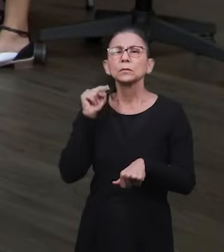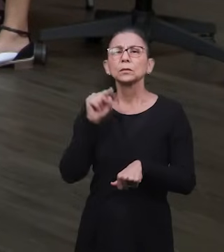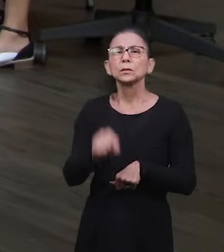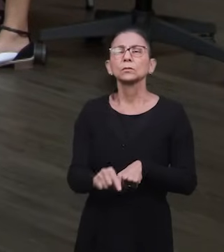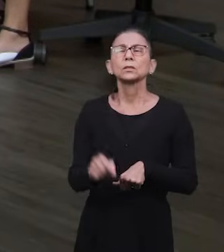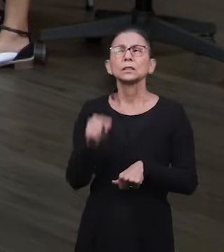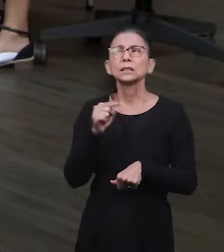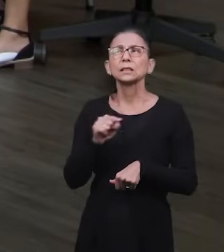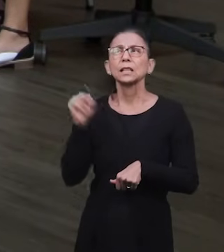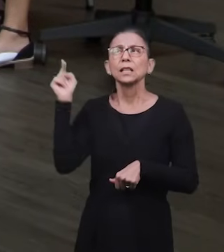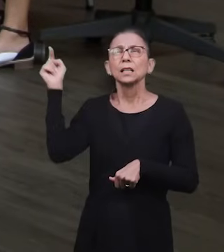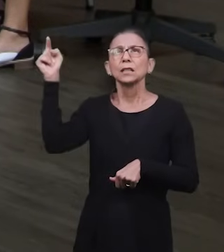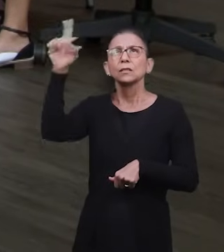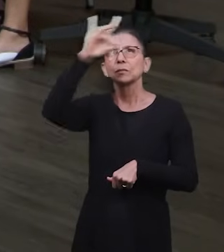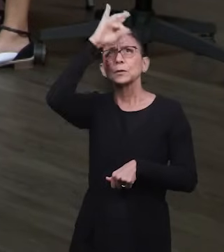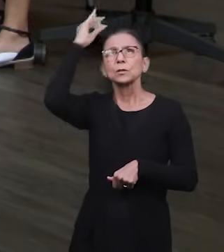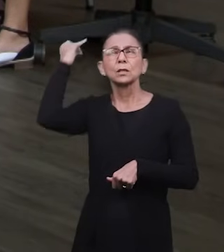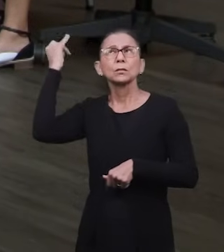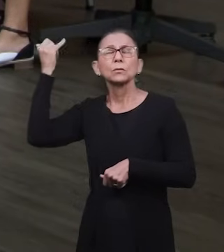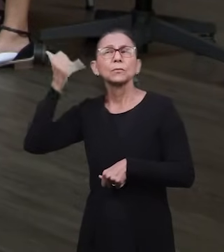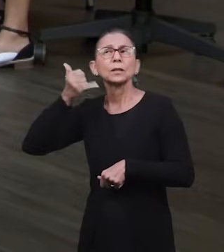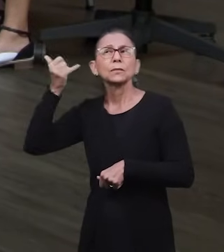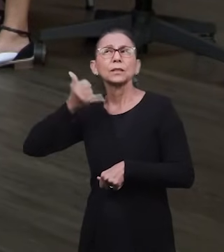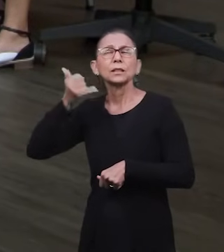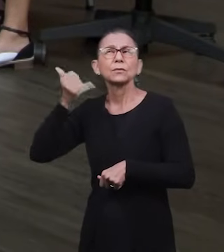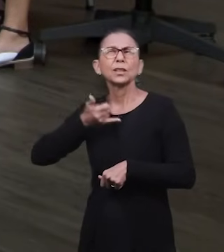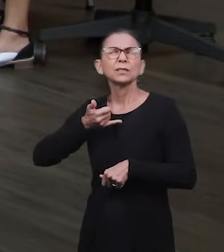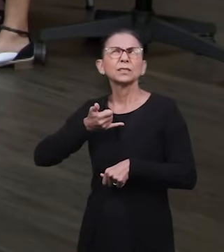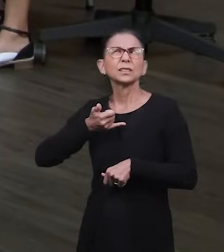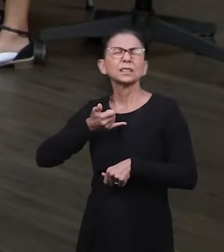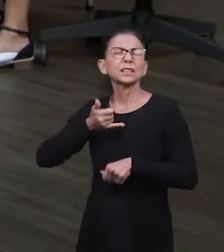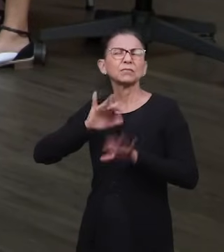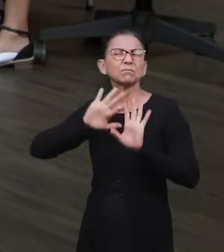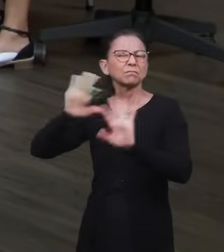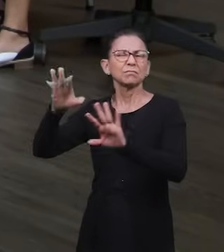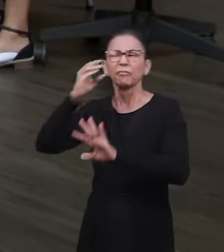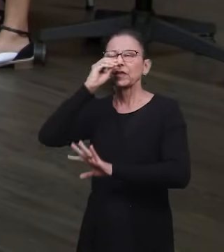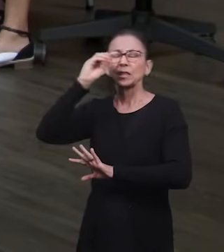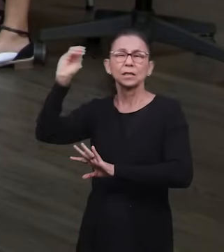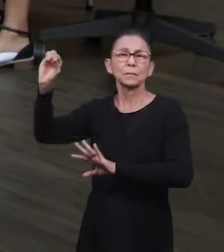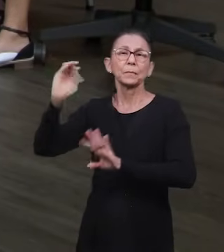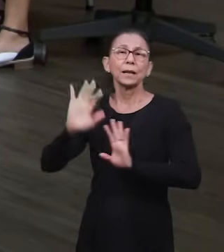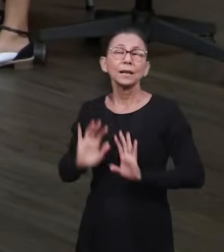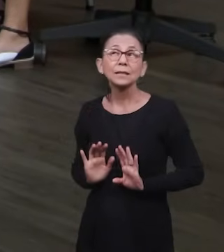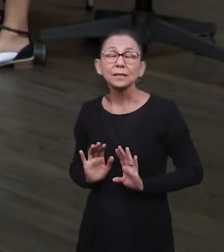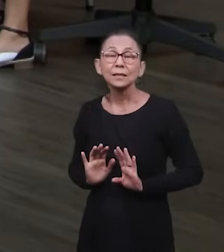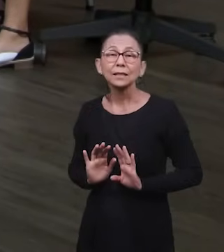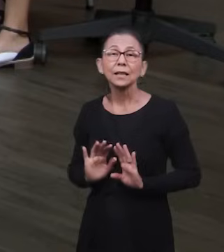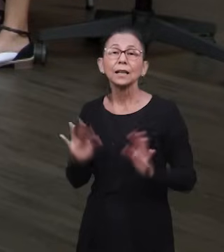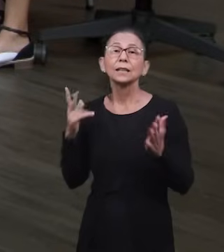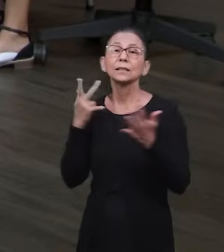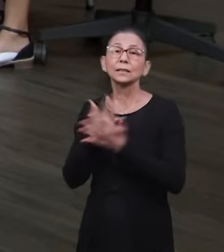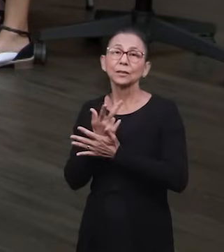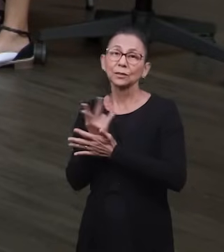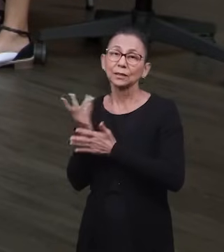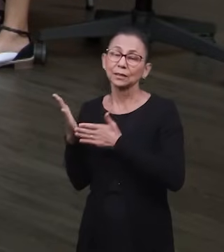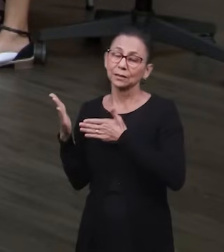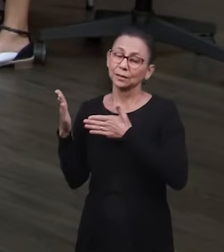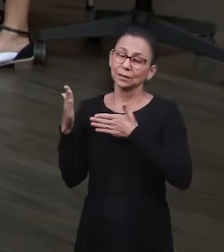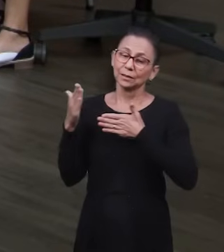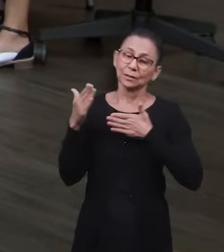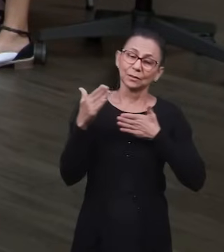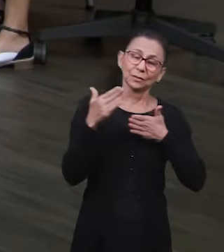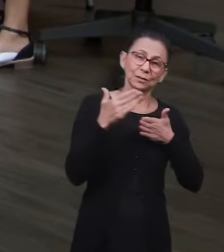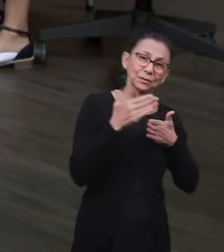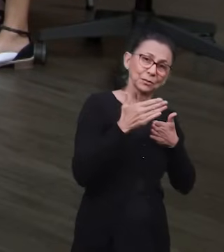dá ouvidos a espíritos enganadores, aí acontece o quê? Aí a pessoa que um dia foi transformada,